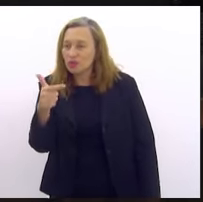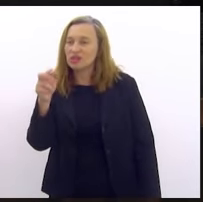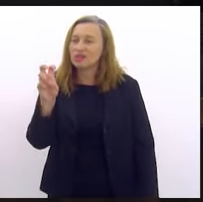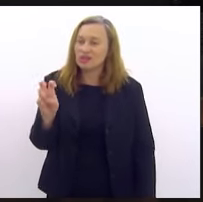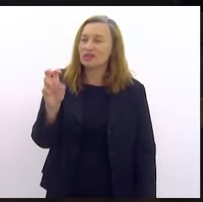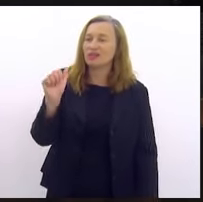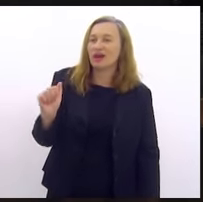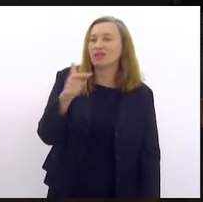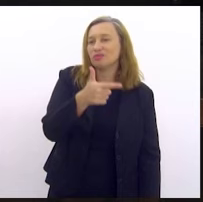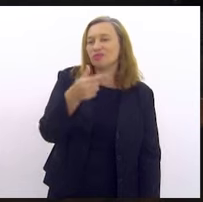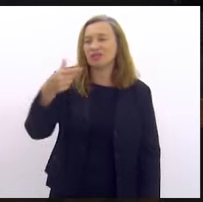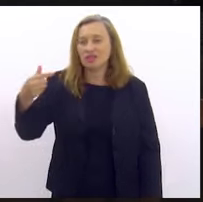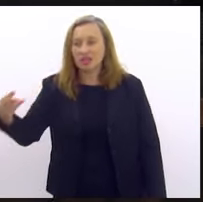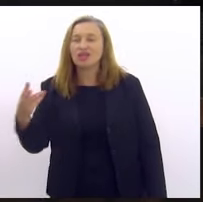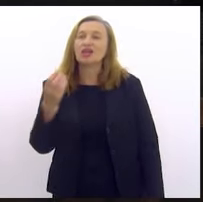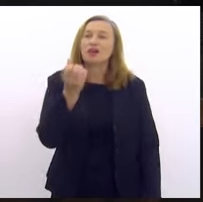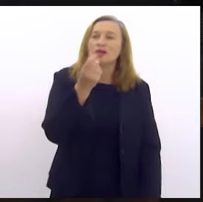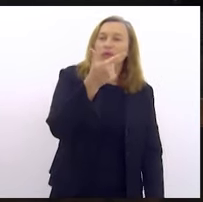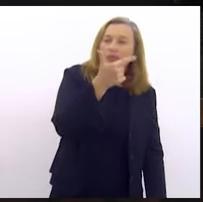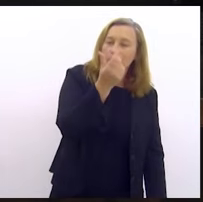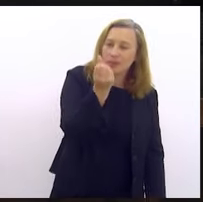325-A/23,